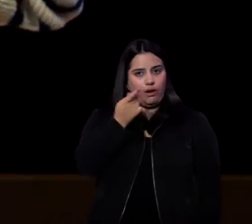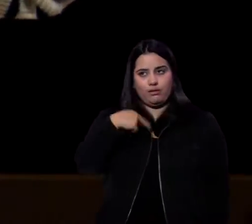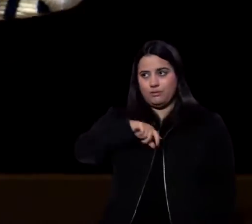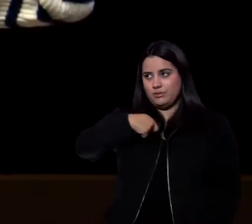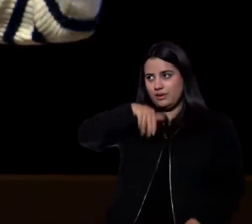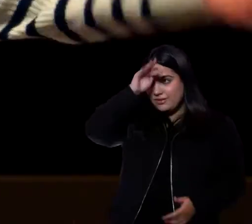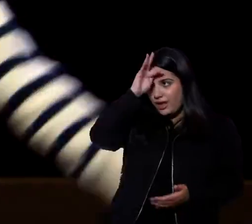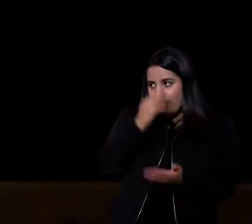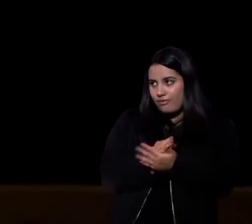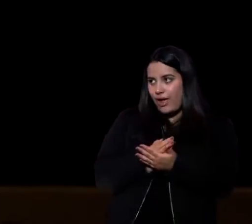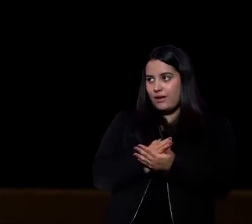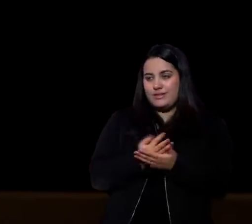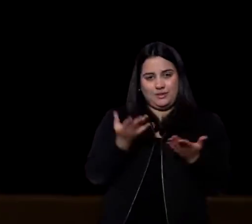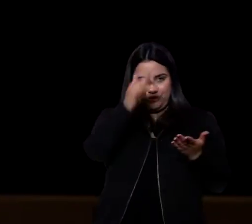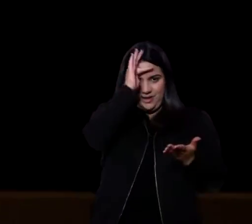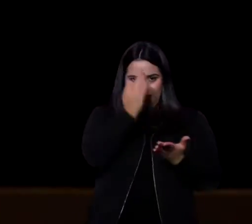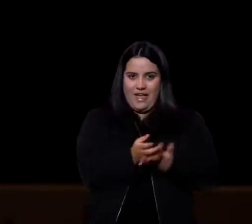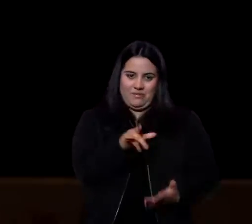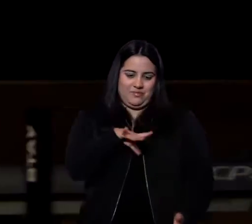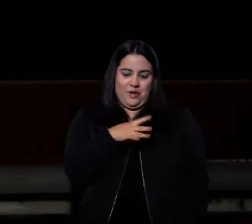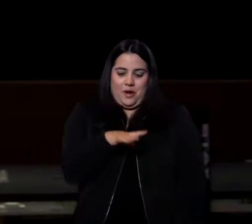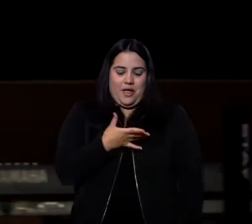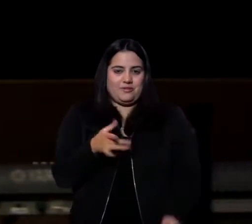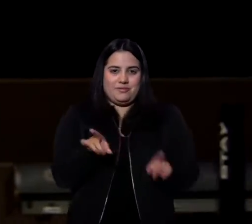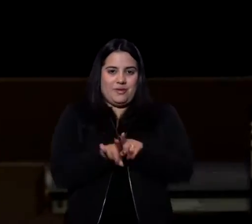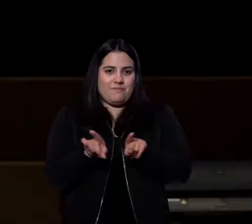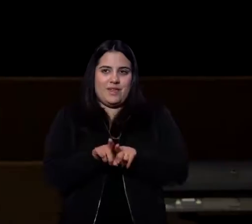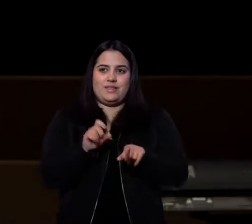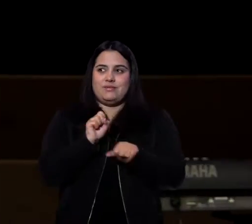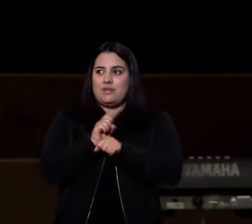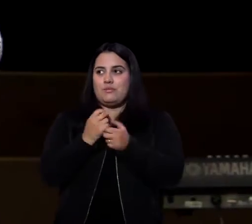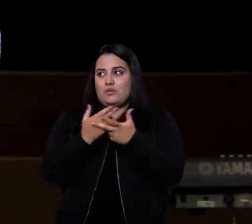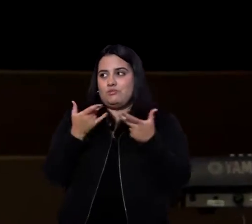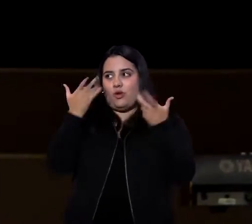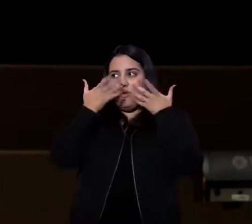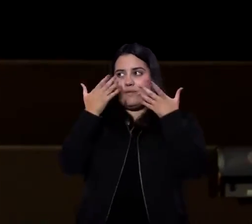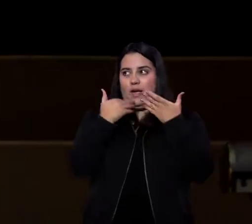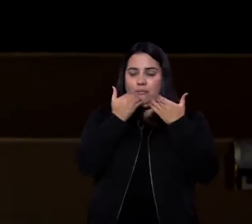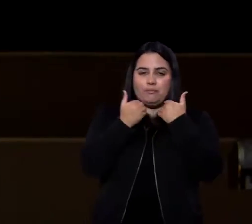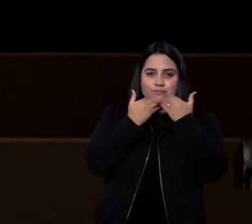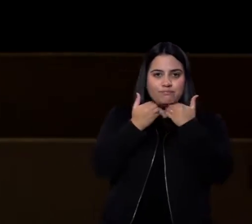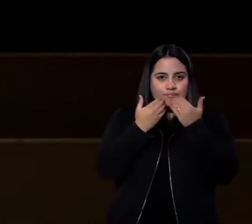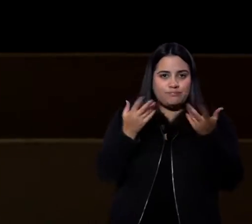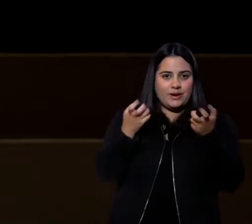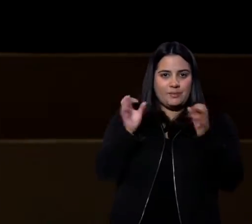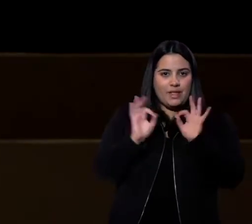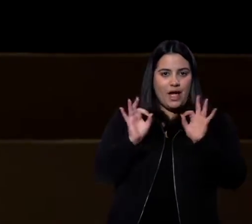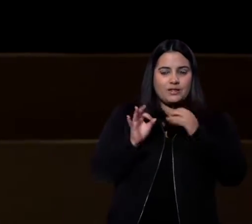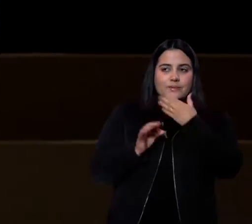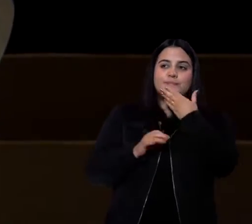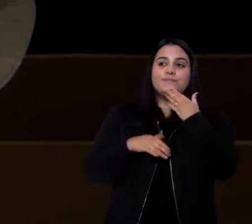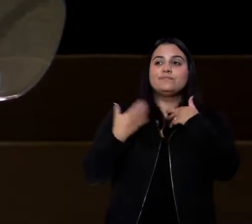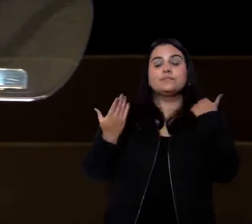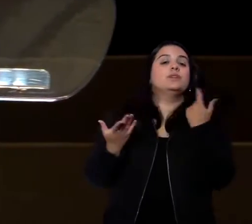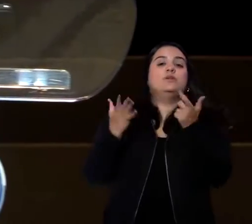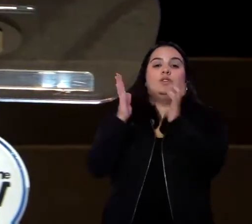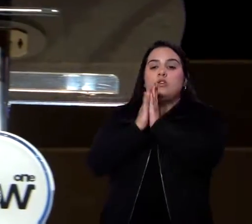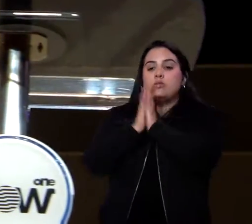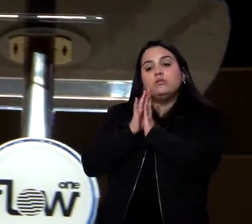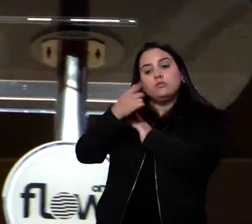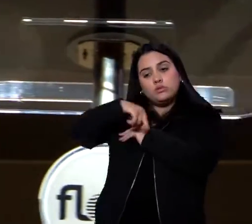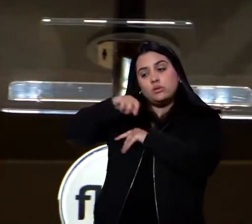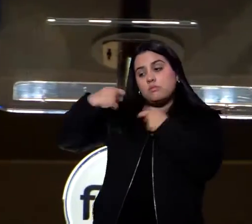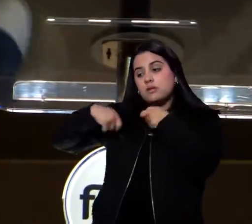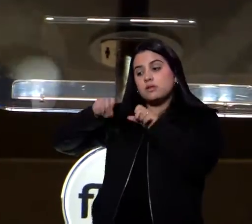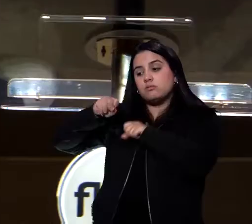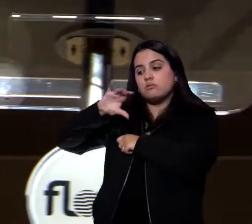cara, ter fé é a gente se arriscar nisso, sabe? É a gente esperar pelas coisas que a gente não vê. Então, nas suas orações, você tem que sim ser ousado, mas